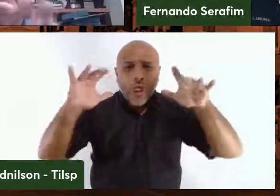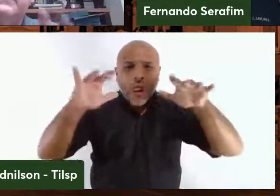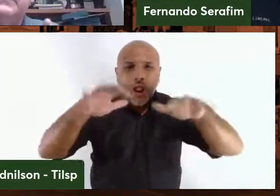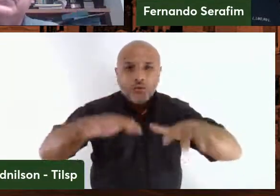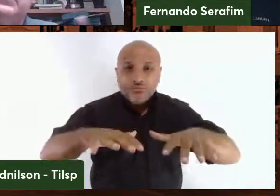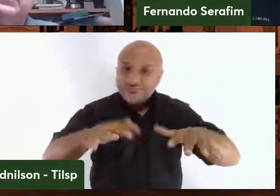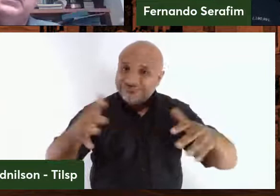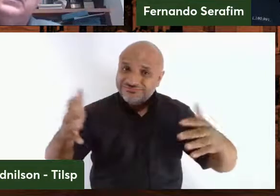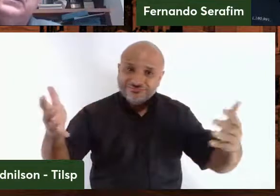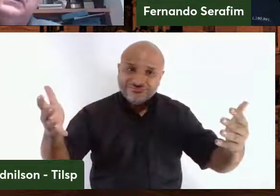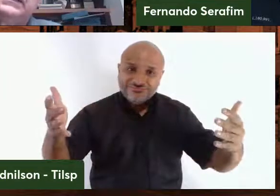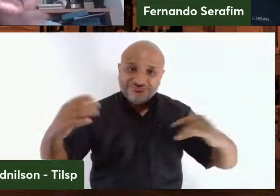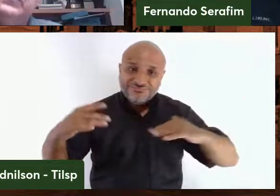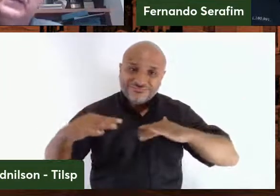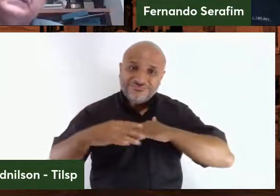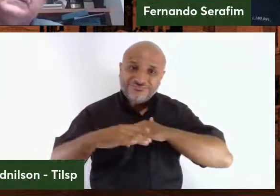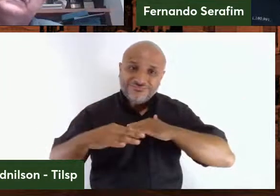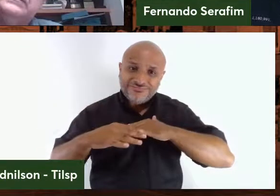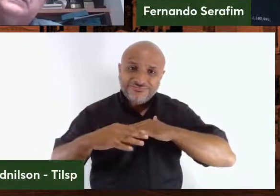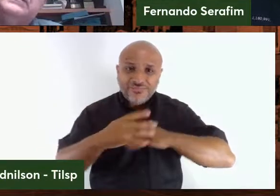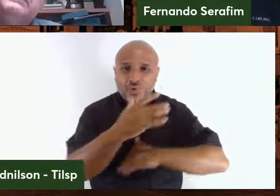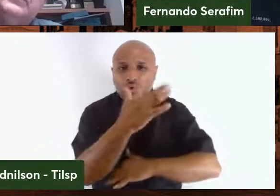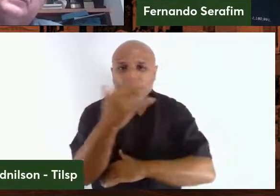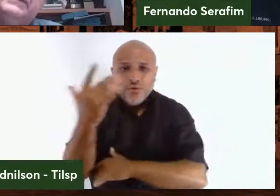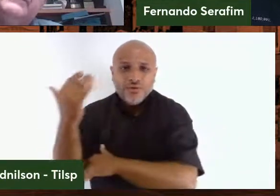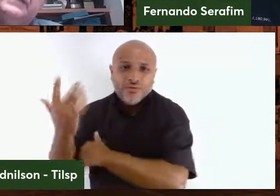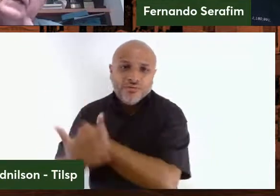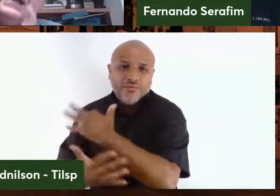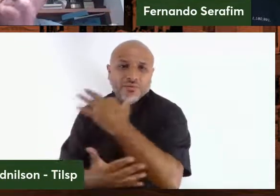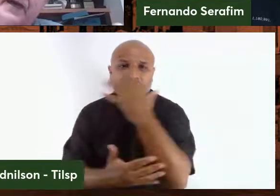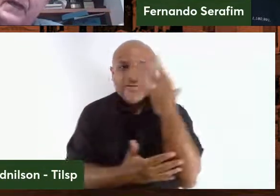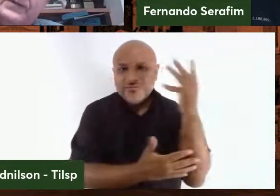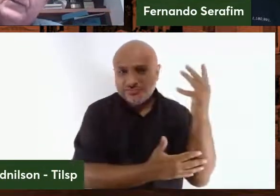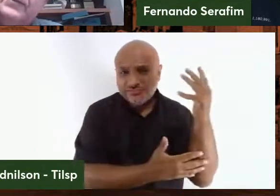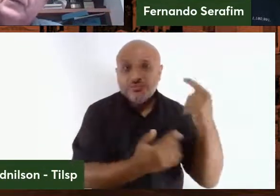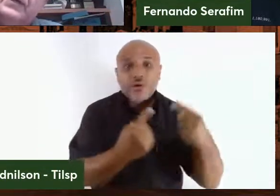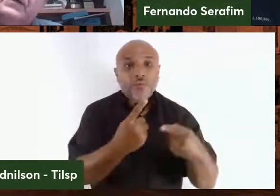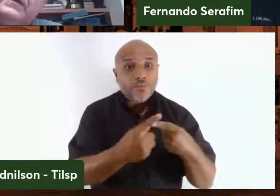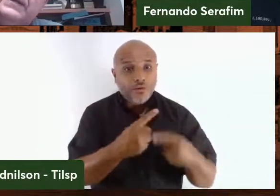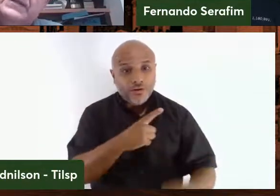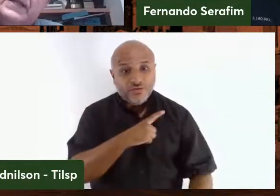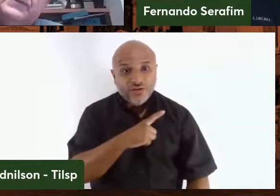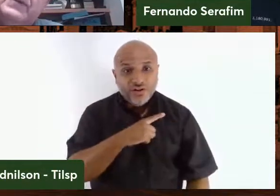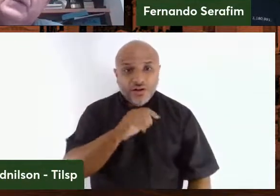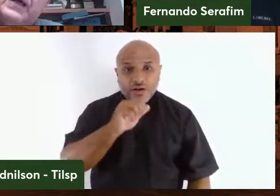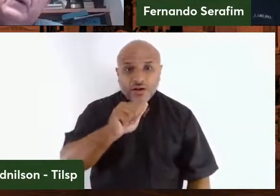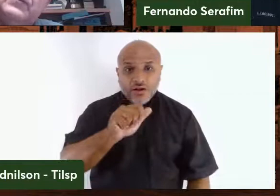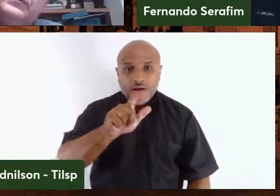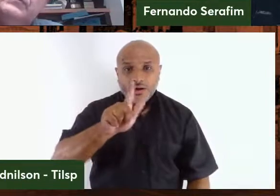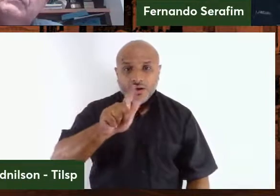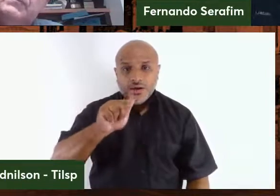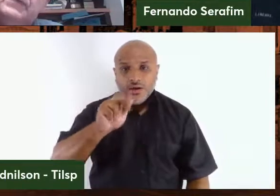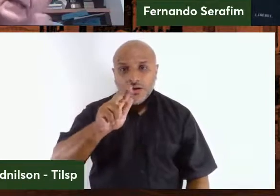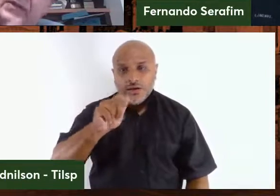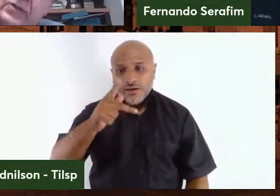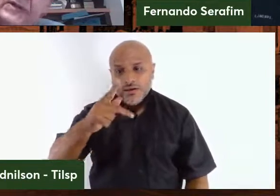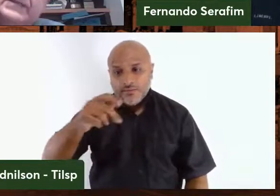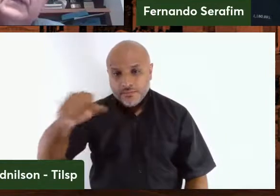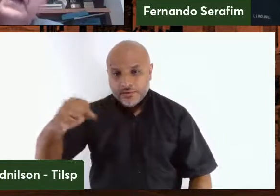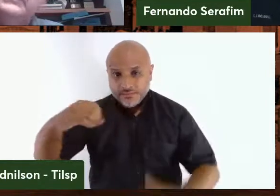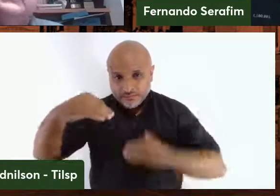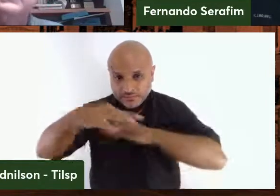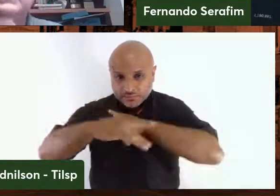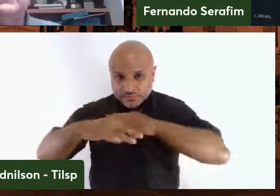o urbano e a natureza. Porque havia igarapés na cidade de Manaus, dentro